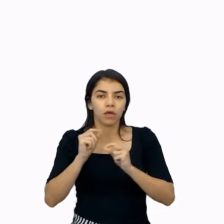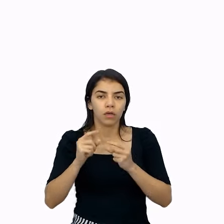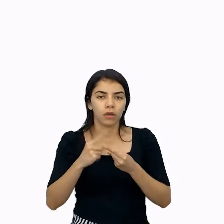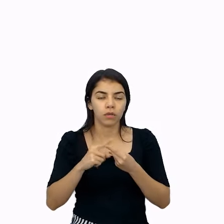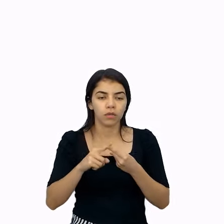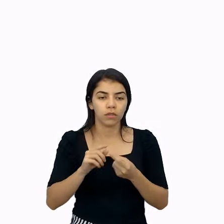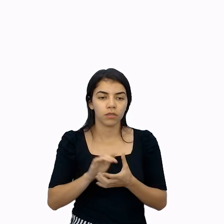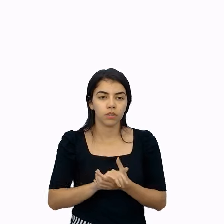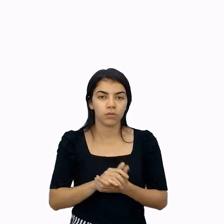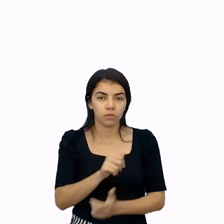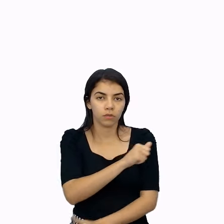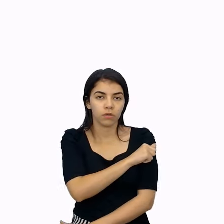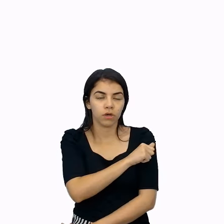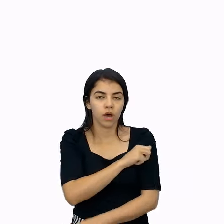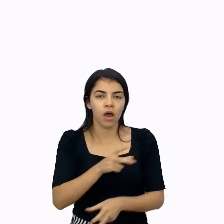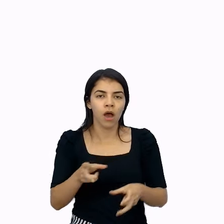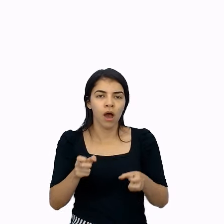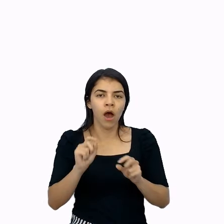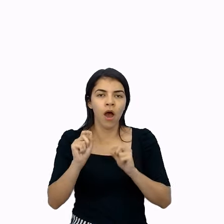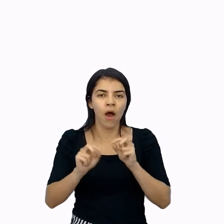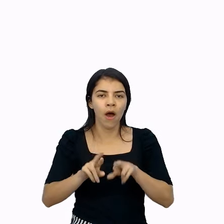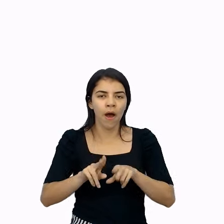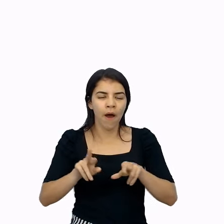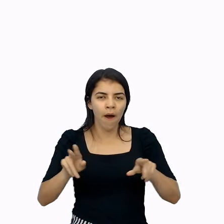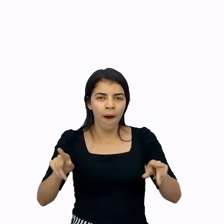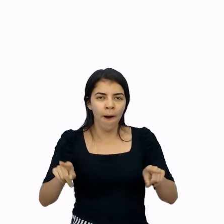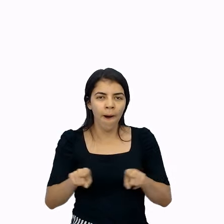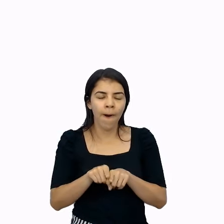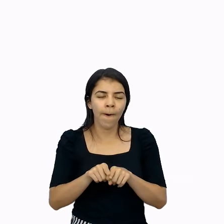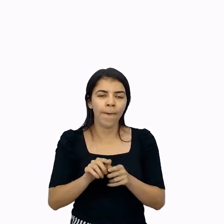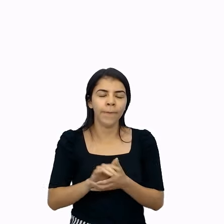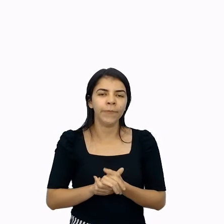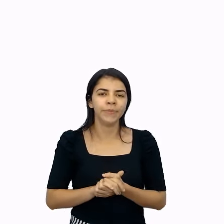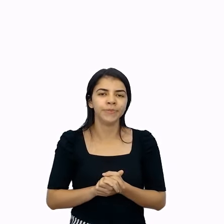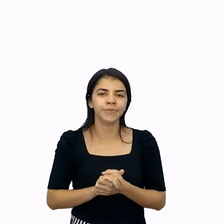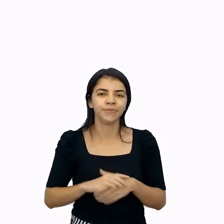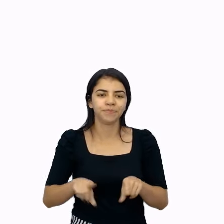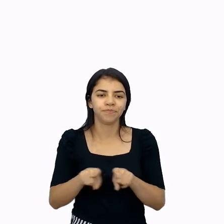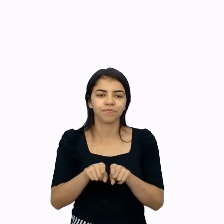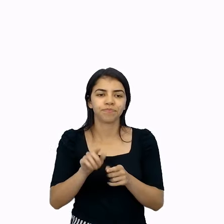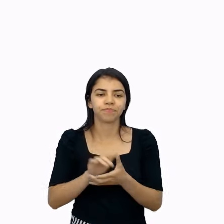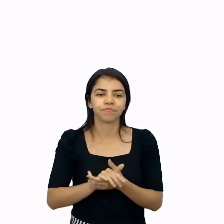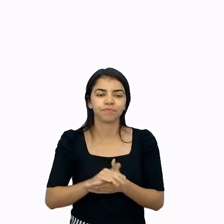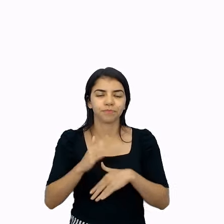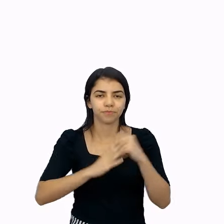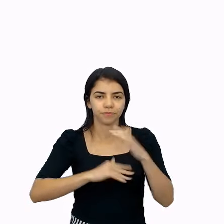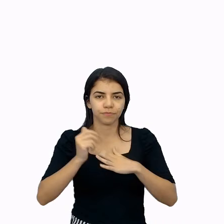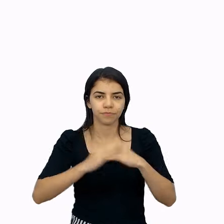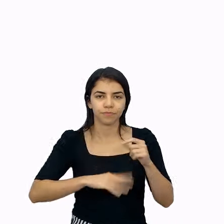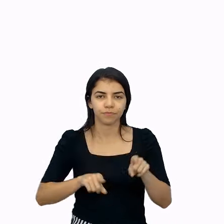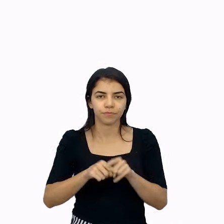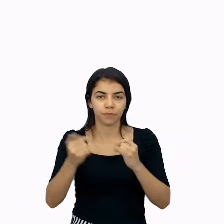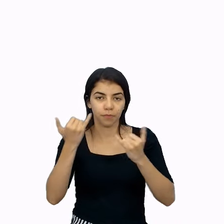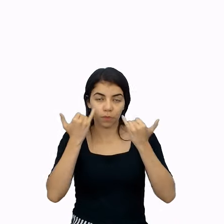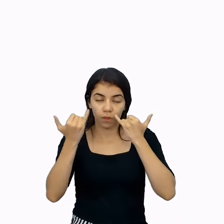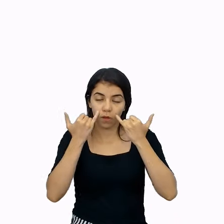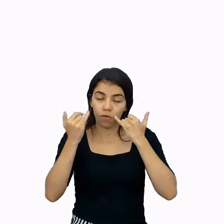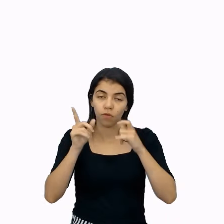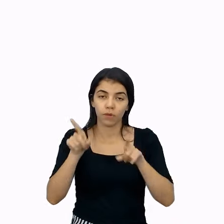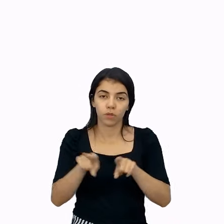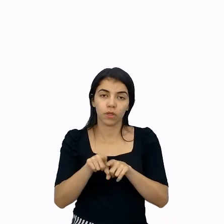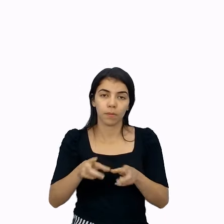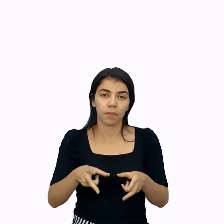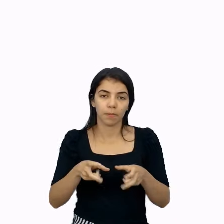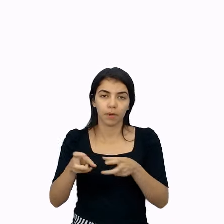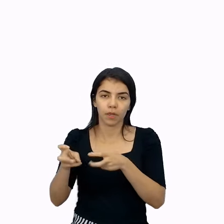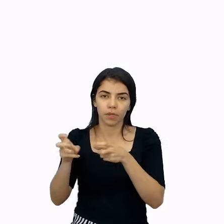para o estudante algumas inferências, né, sobre o tema a ser desenvolvido. Que informações são identificadas